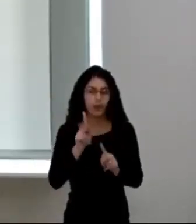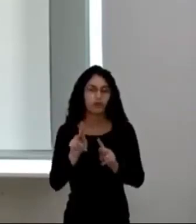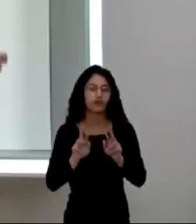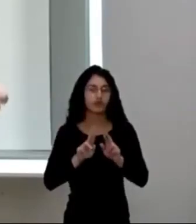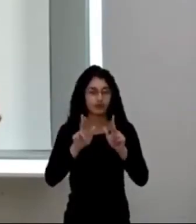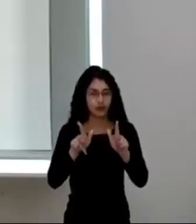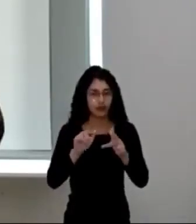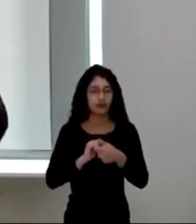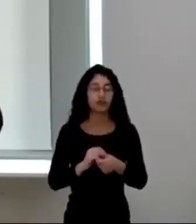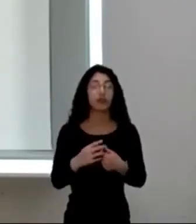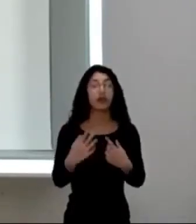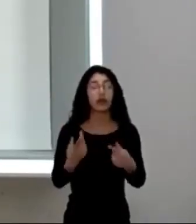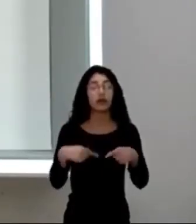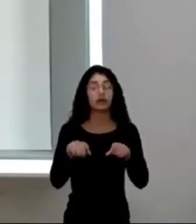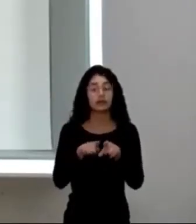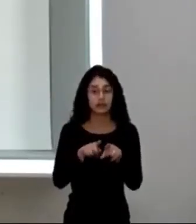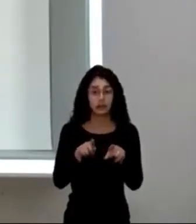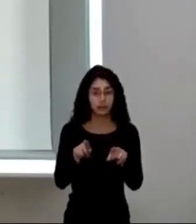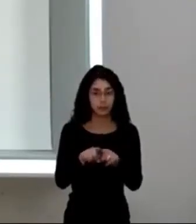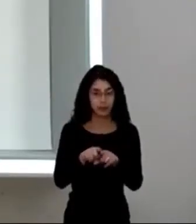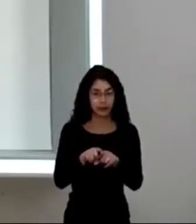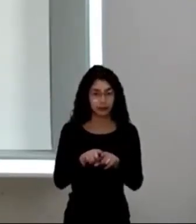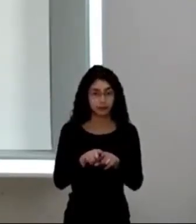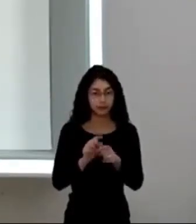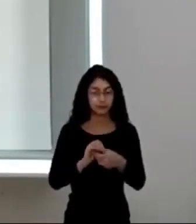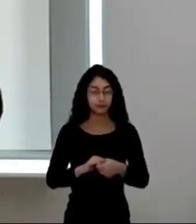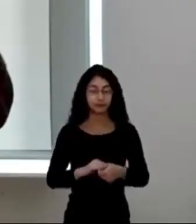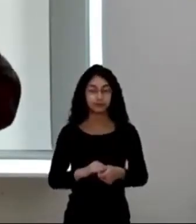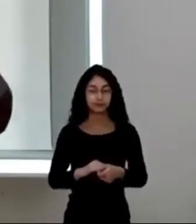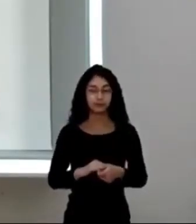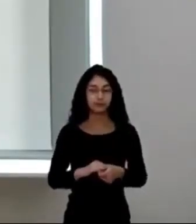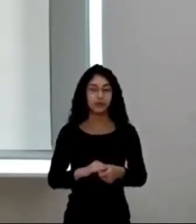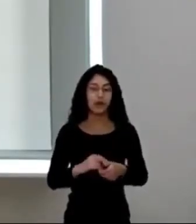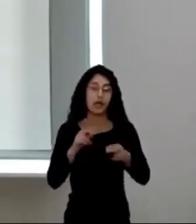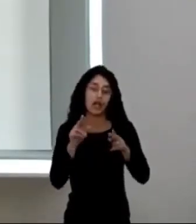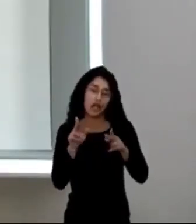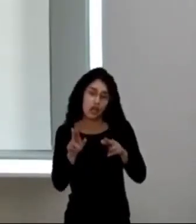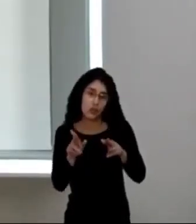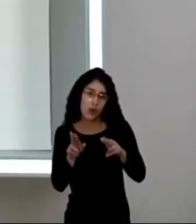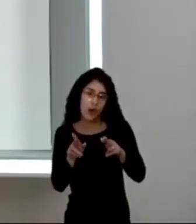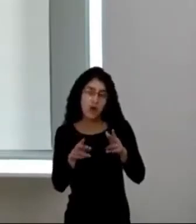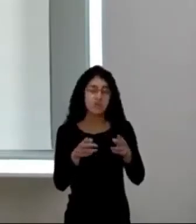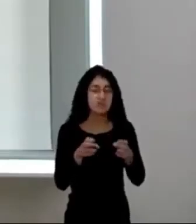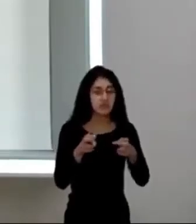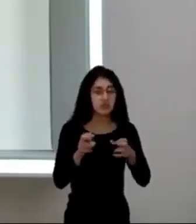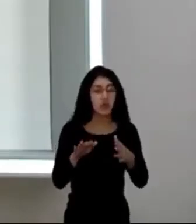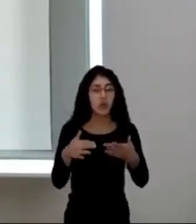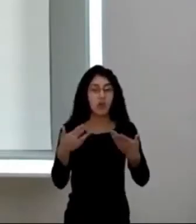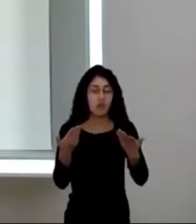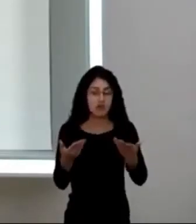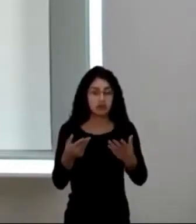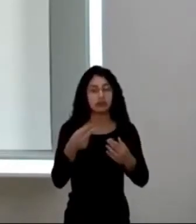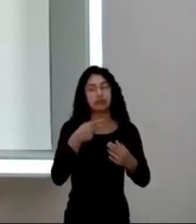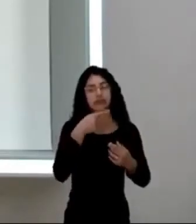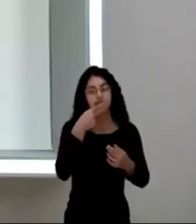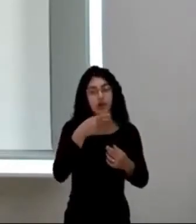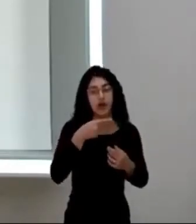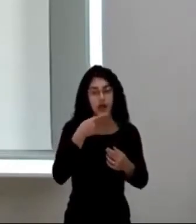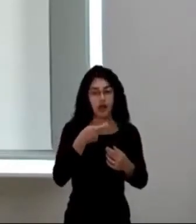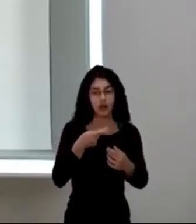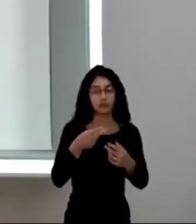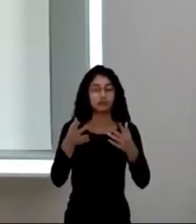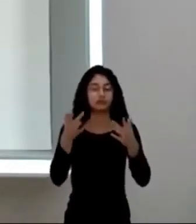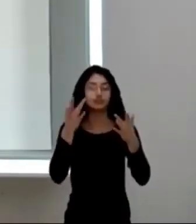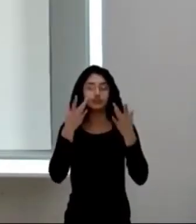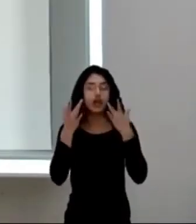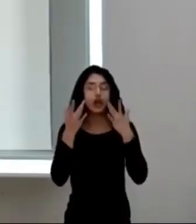E também vocês vão ter a mesma, né, percepção quando nós falarmos da linguagem do teatro,